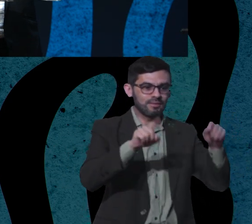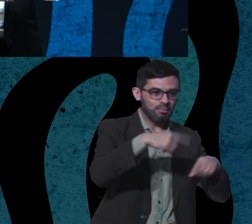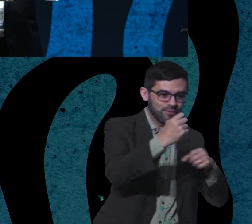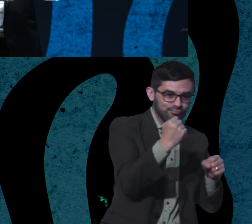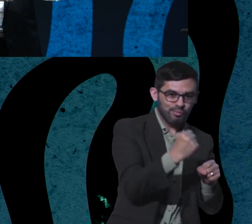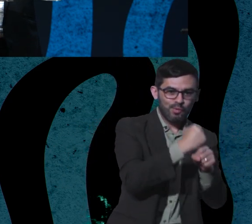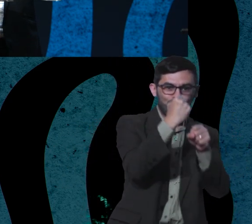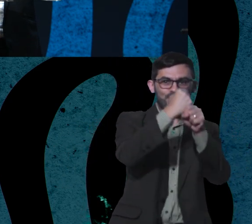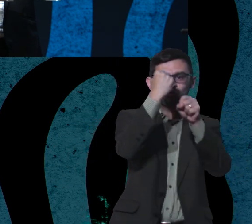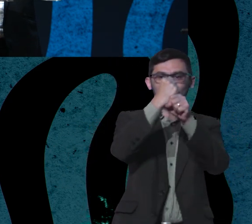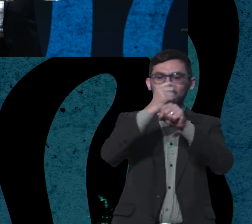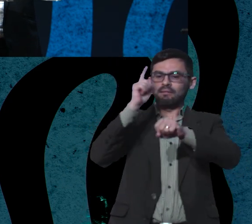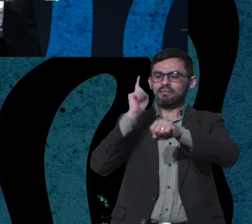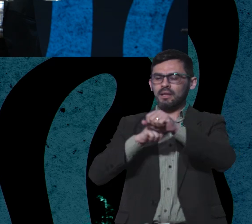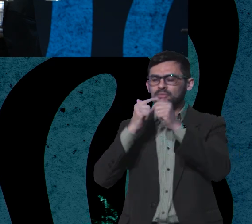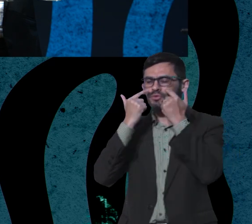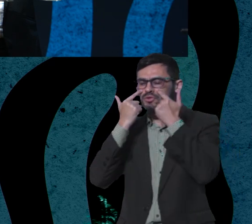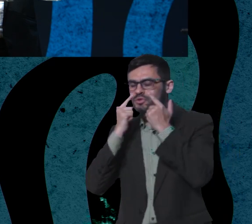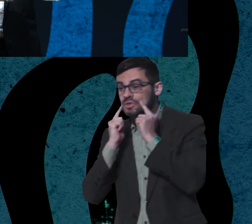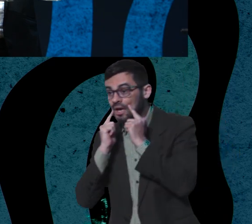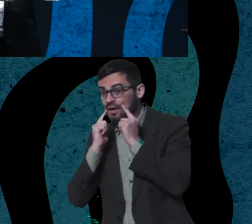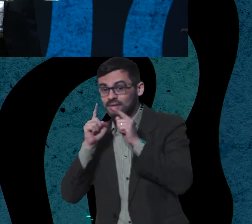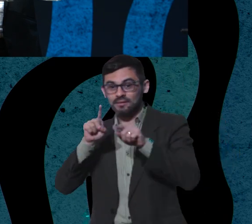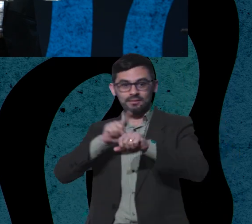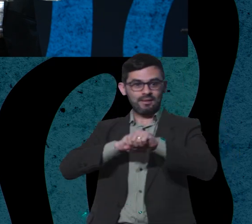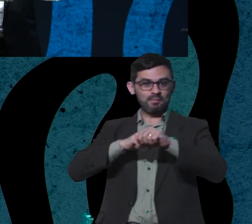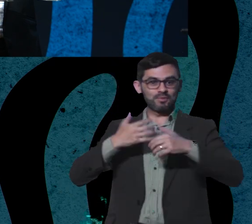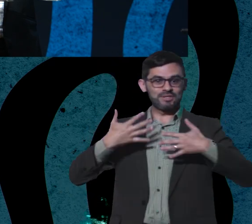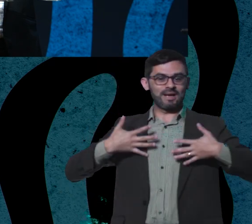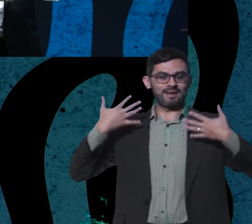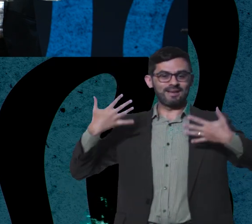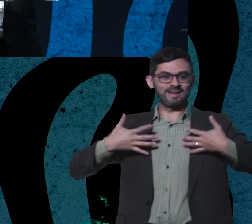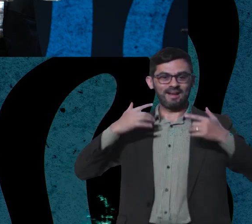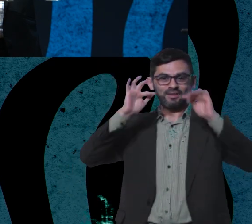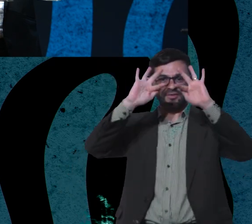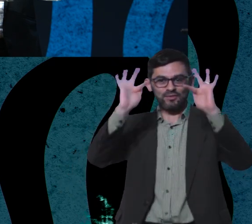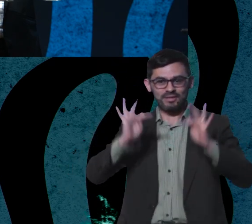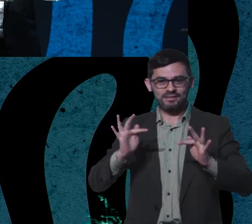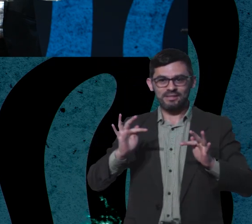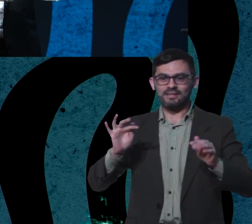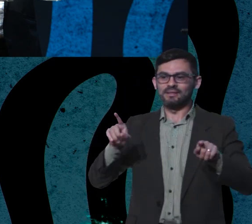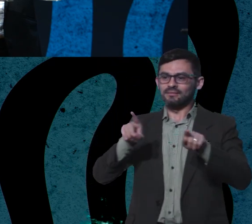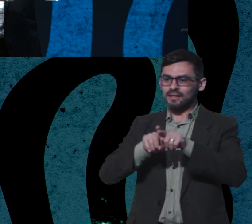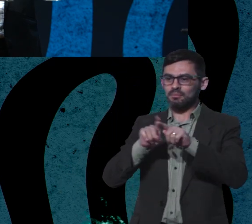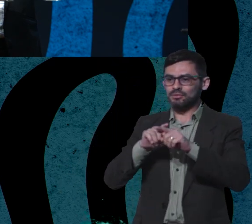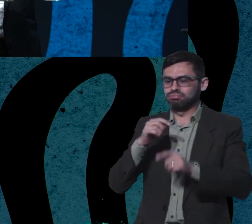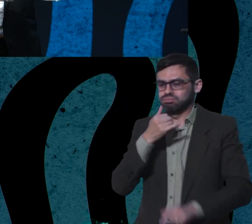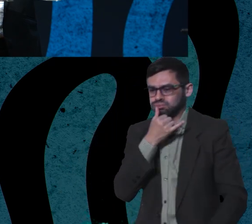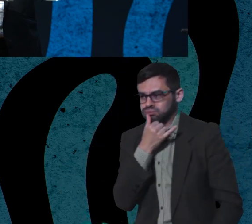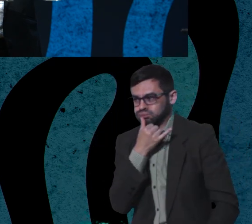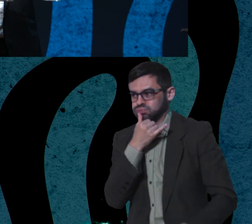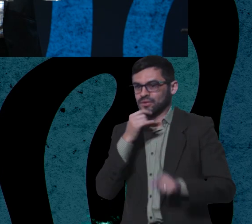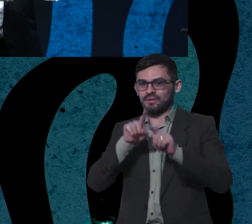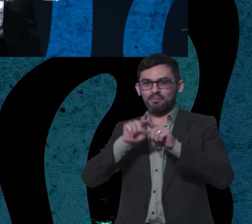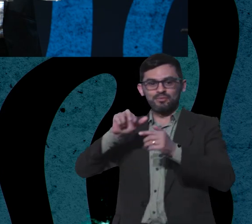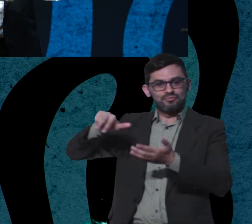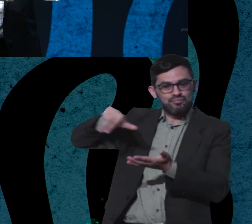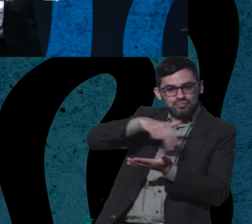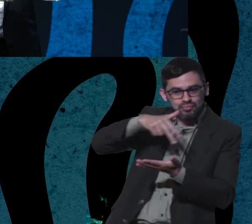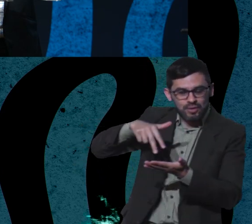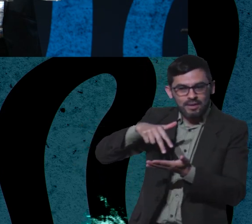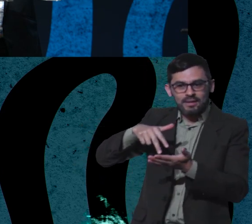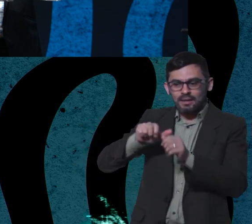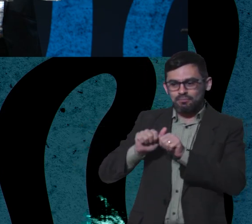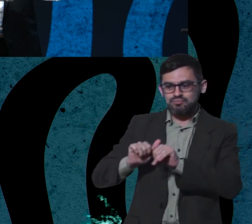construir, tempo de chorar e tempo de rir, tempo de prantear e tempo de dançar, tempo de espalhar